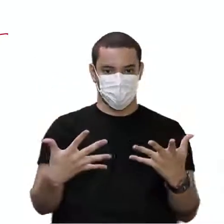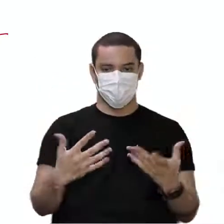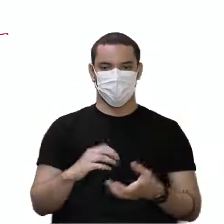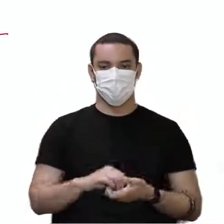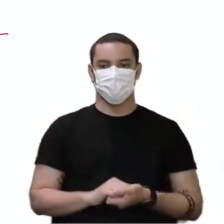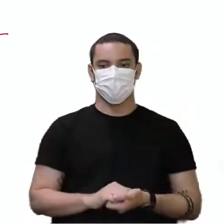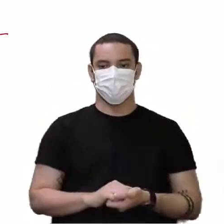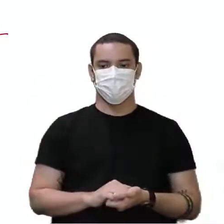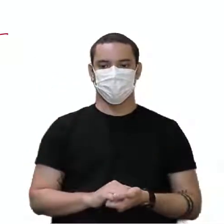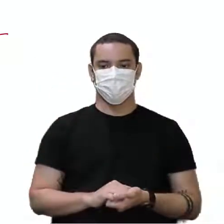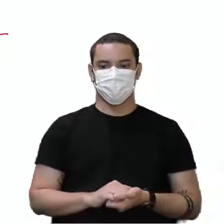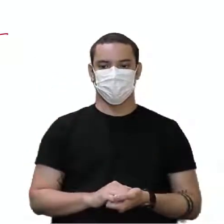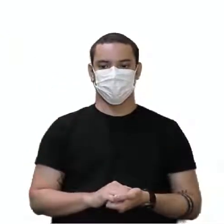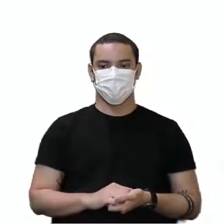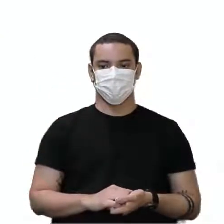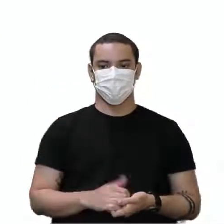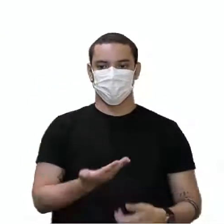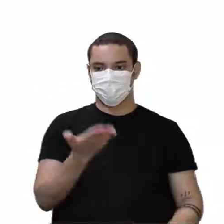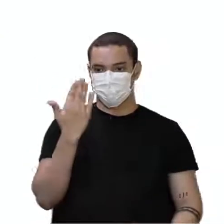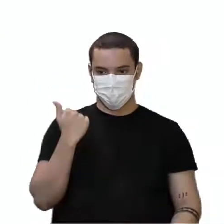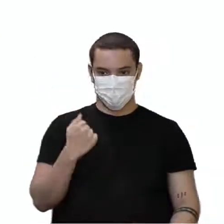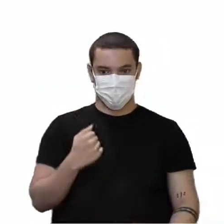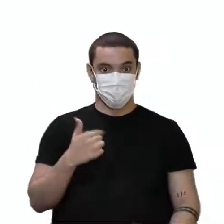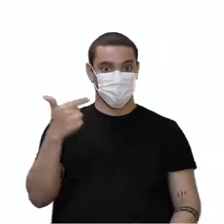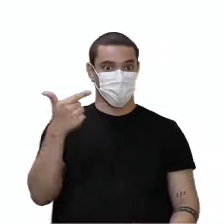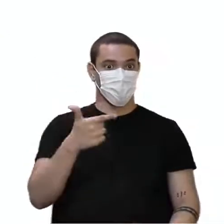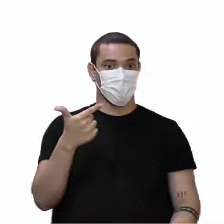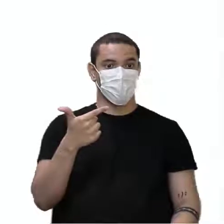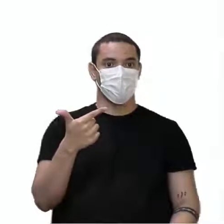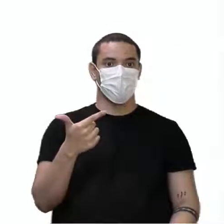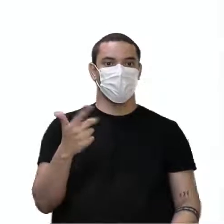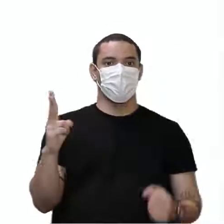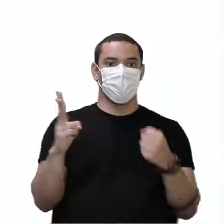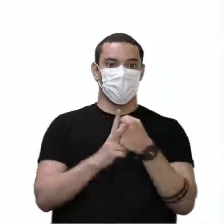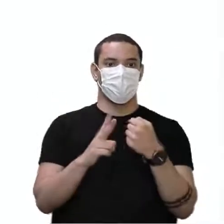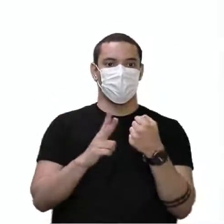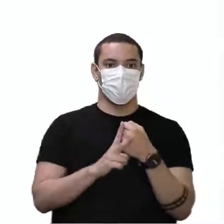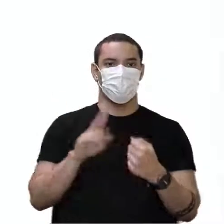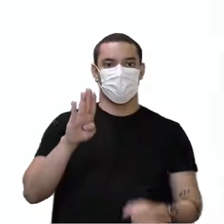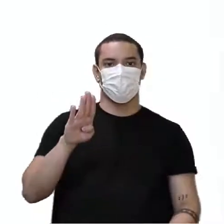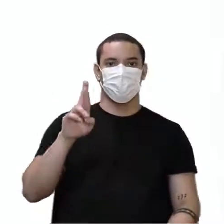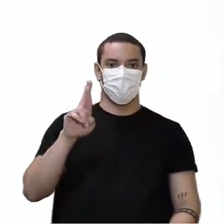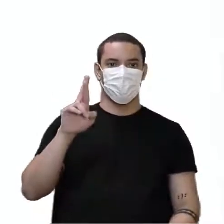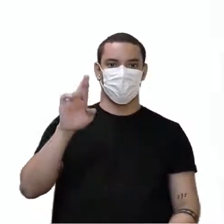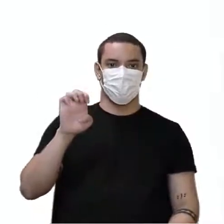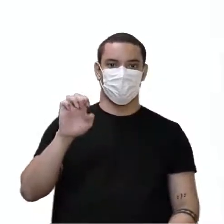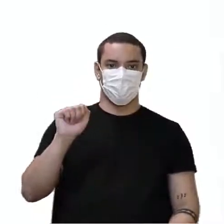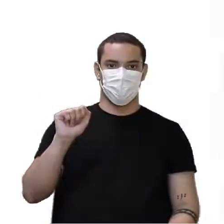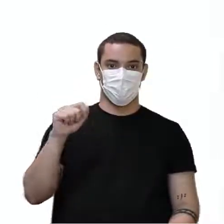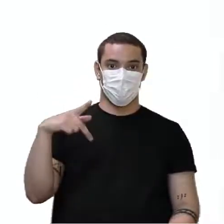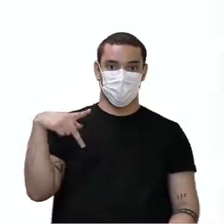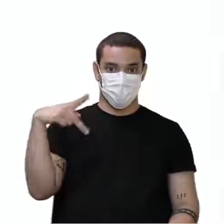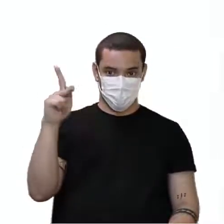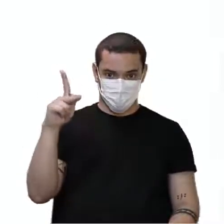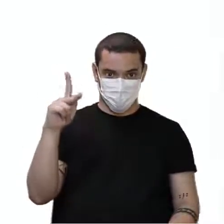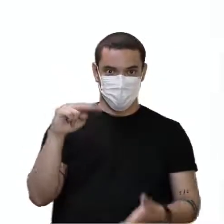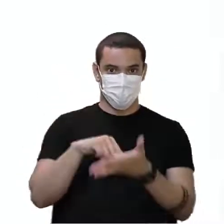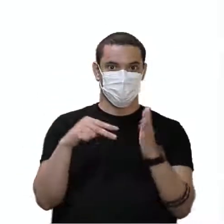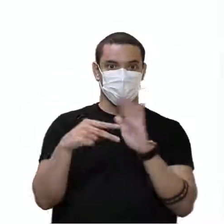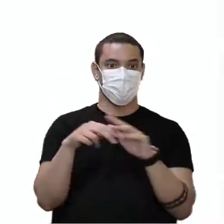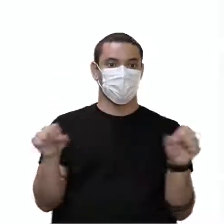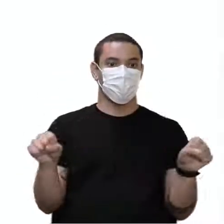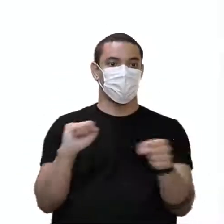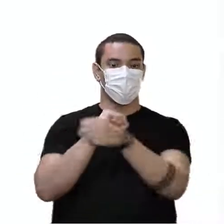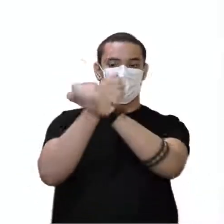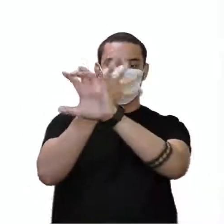times. Muito bem? Vamos para a segunda. Agora a segunda é esse verbo aí, break. E a situação é a bone, que é quebrar